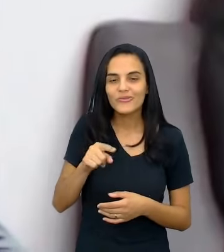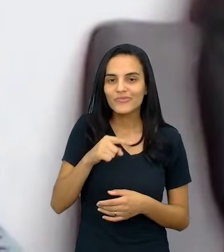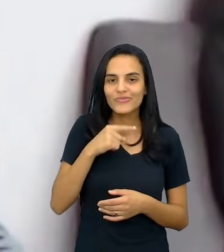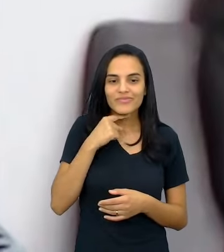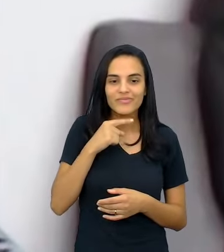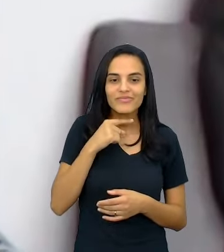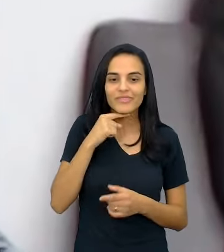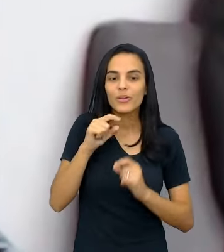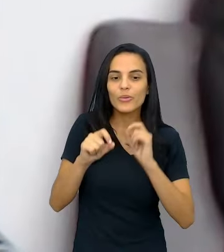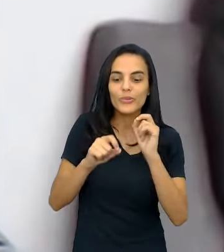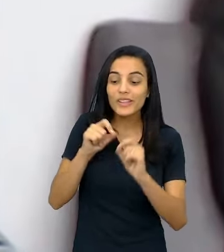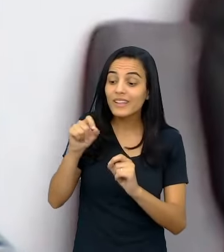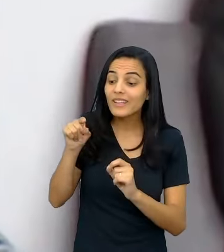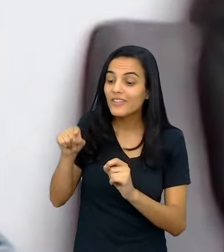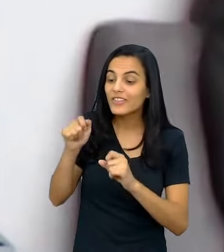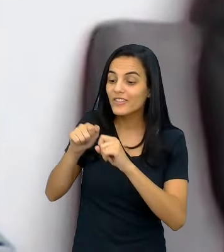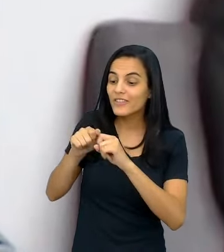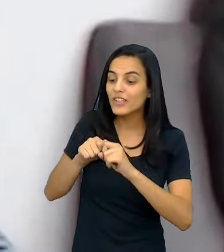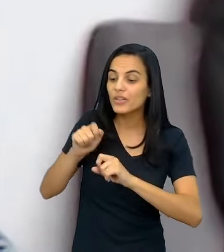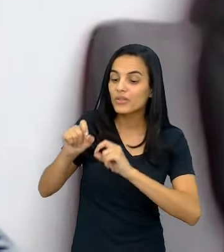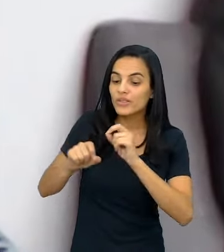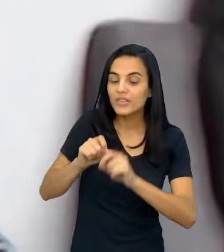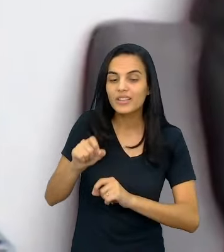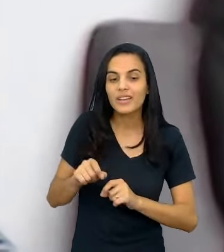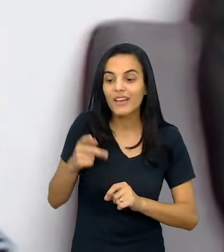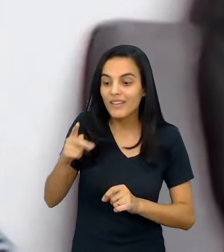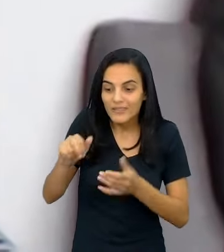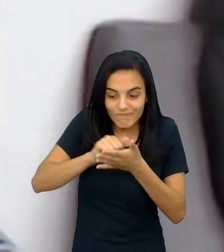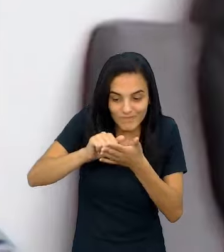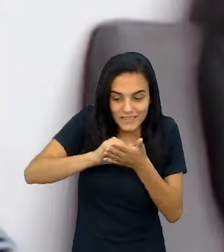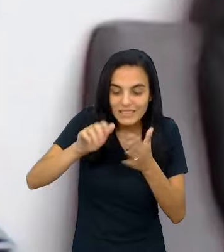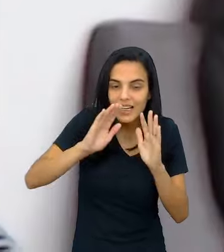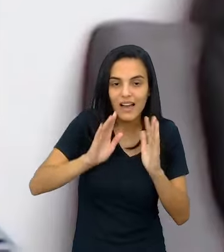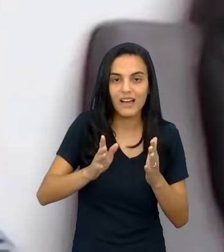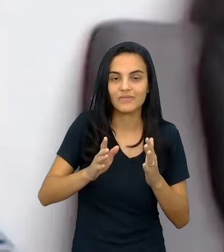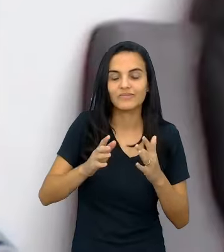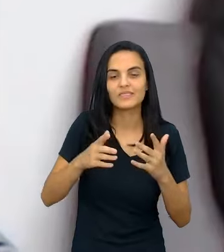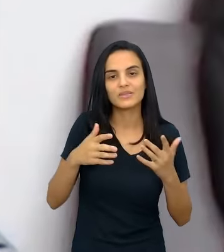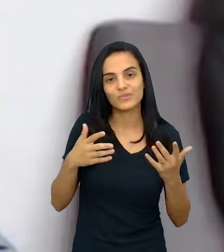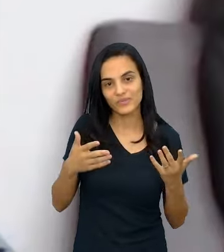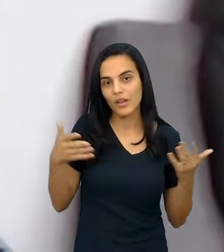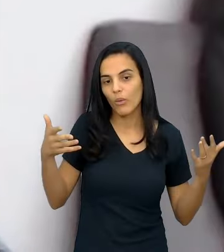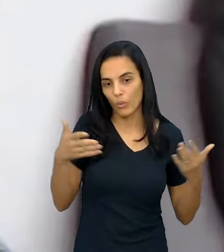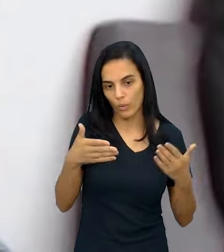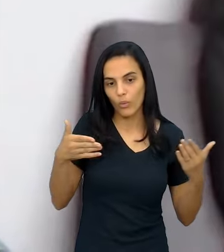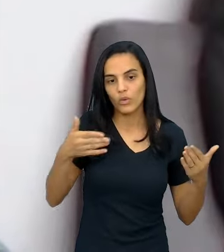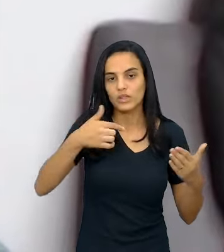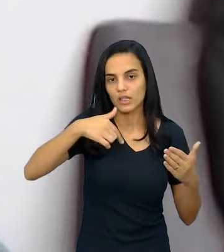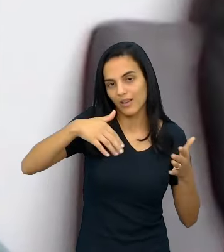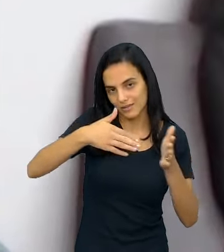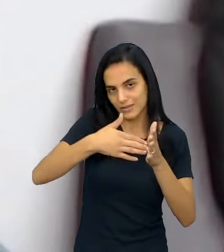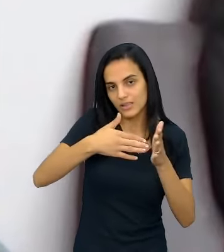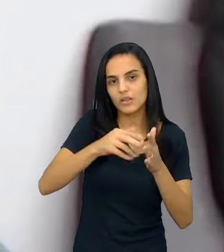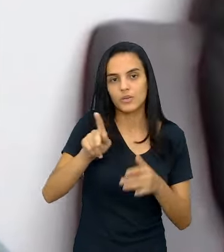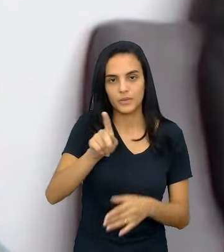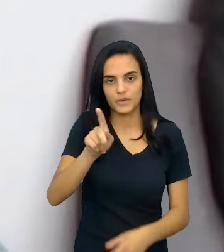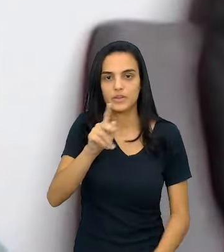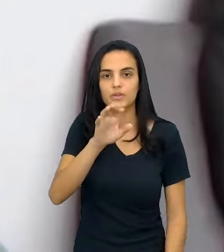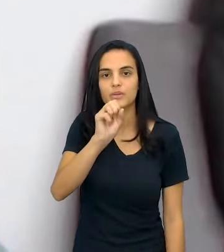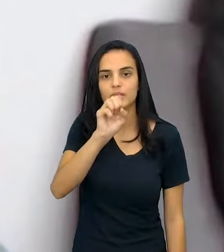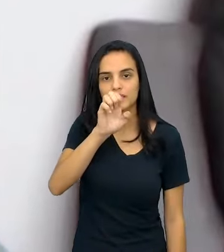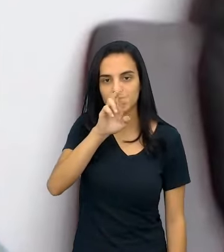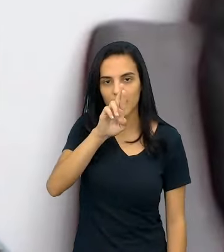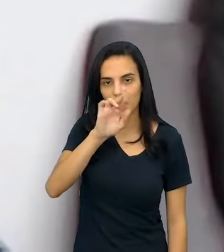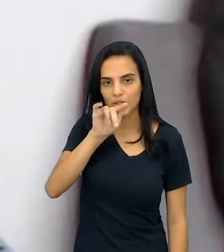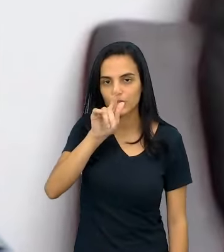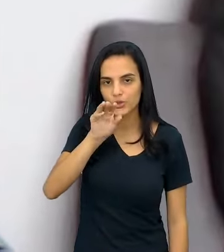ver o que ele tinha feito, né? Então, assim, hoje, né, até o professor Sérgio fala aqui,